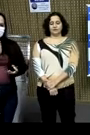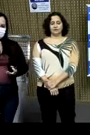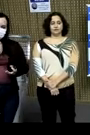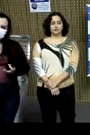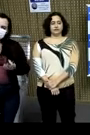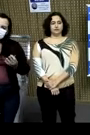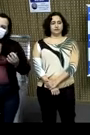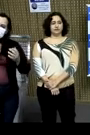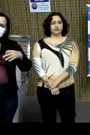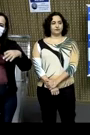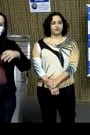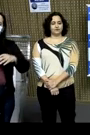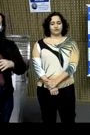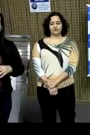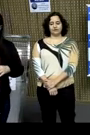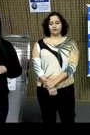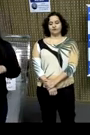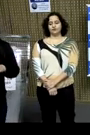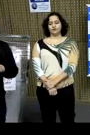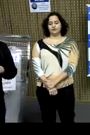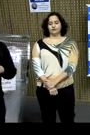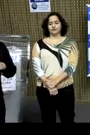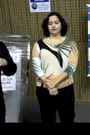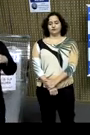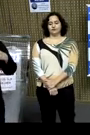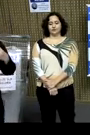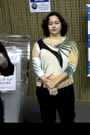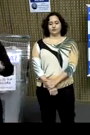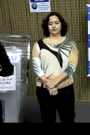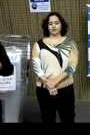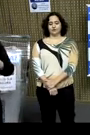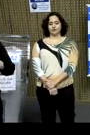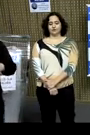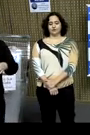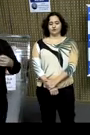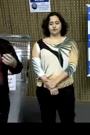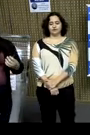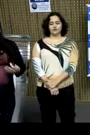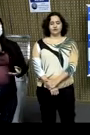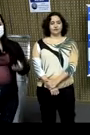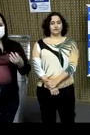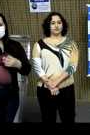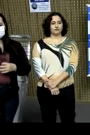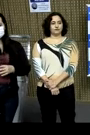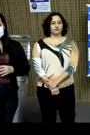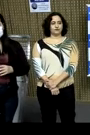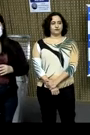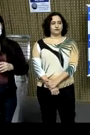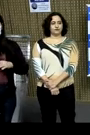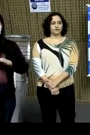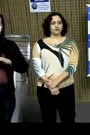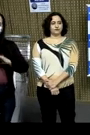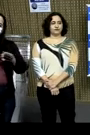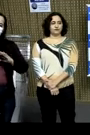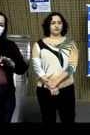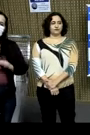da população com relação aos serviços da atenção básica. E agora, com esse resgate de visitas, com as coisas retornando, a